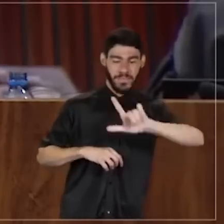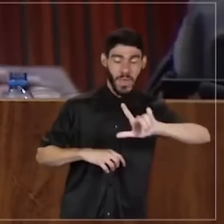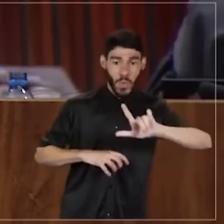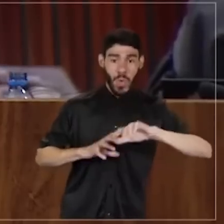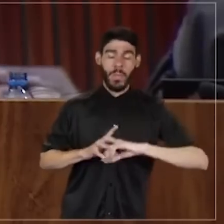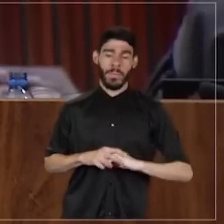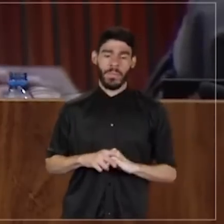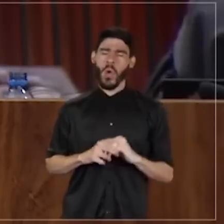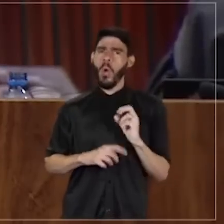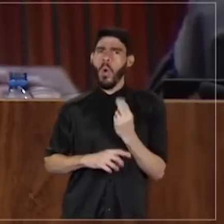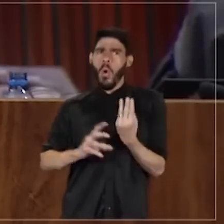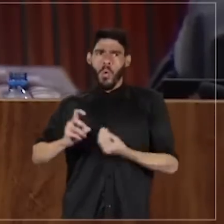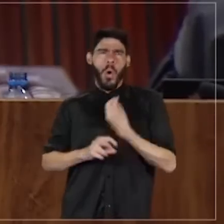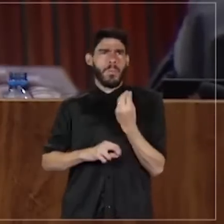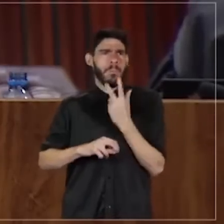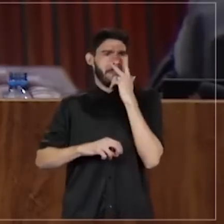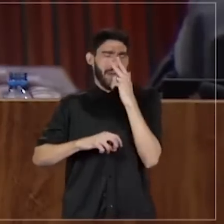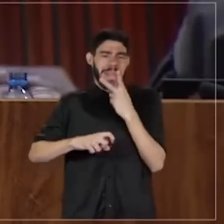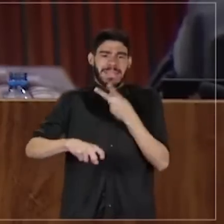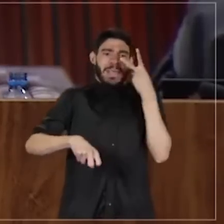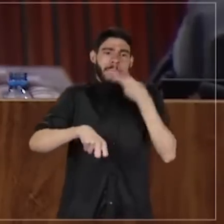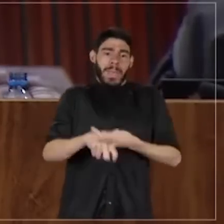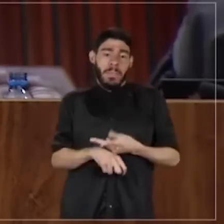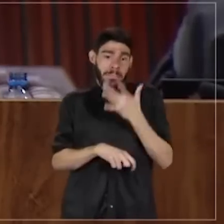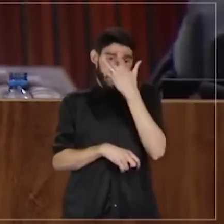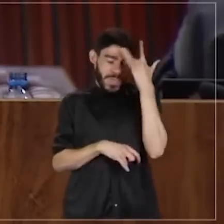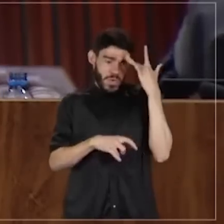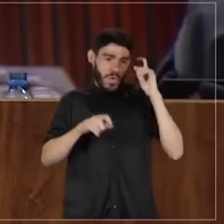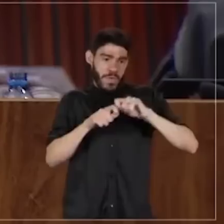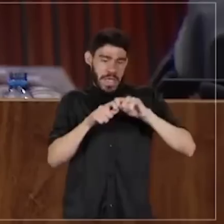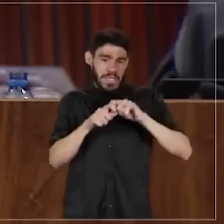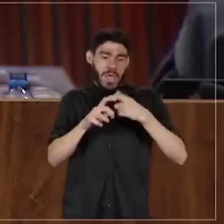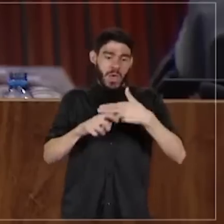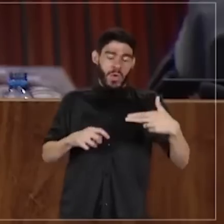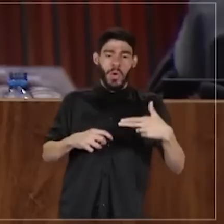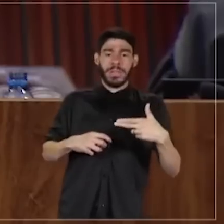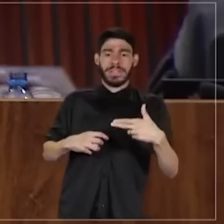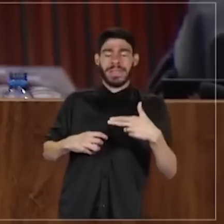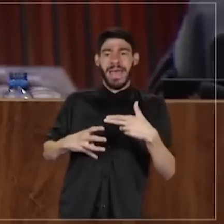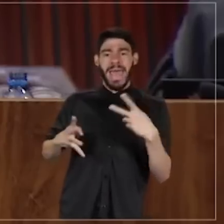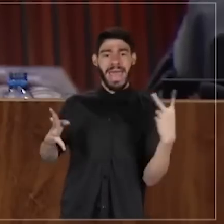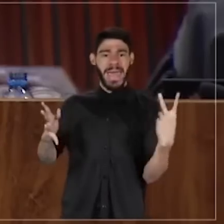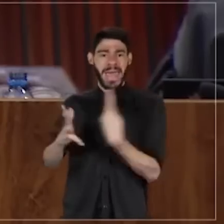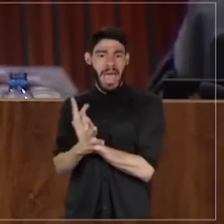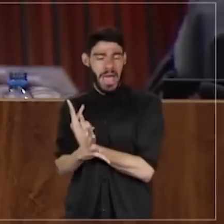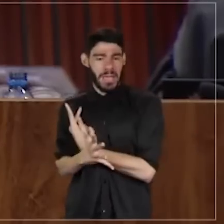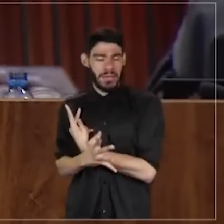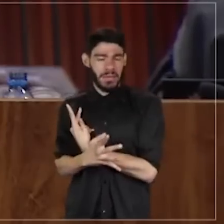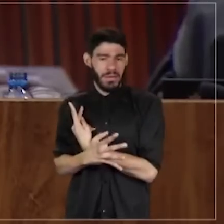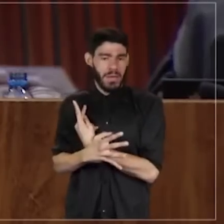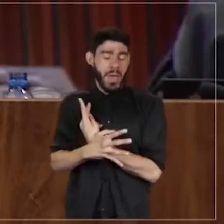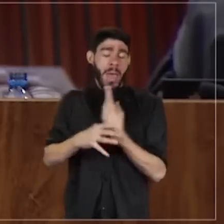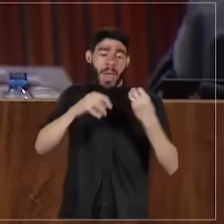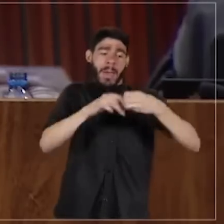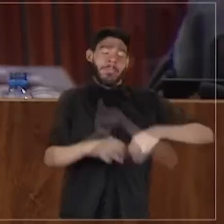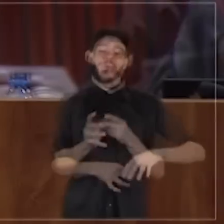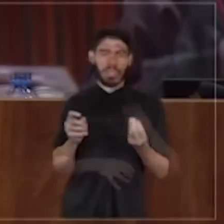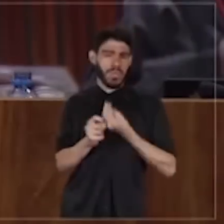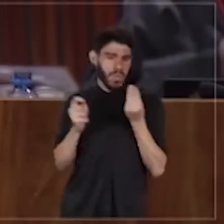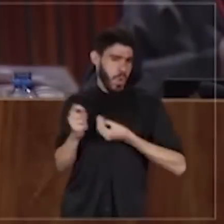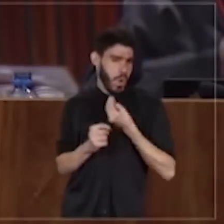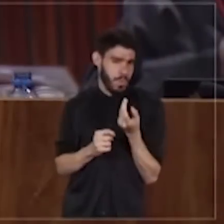seria como que premiar quem pratica uma conduta ilícita pela eficiência de quem coíbe os efeitos dessa